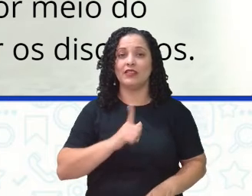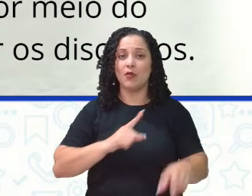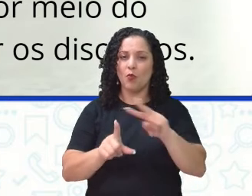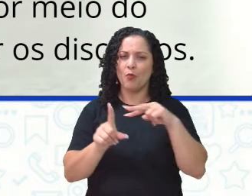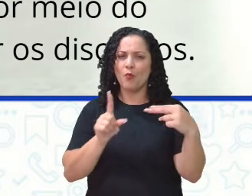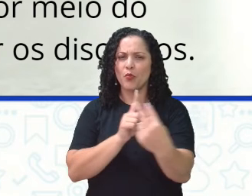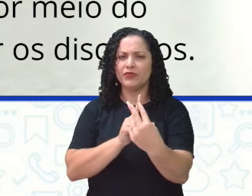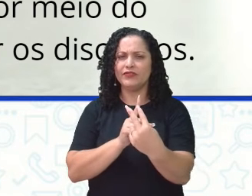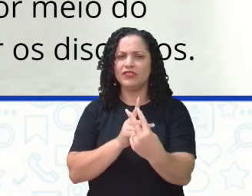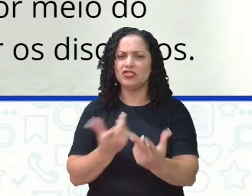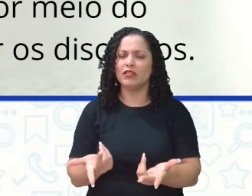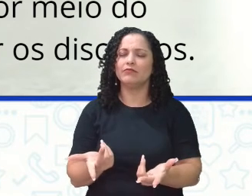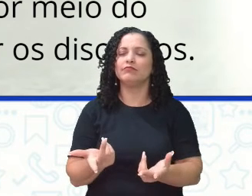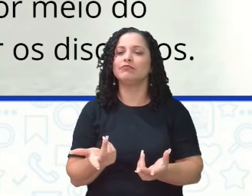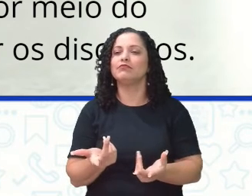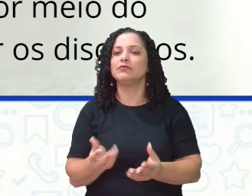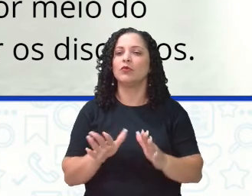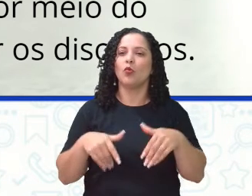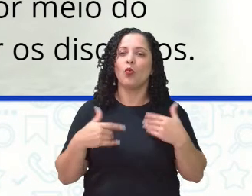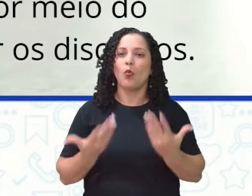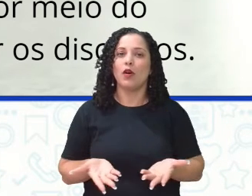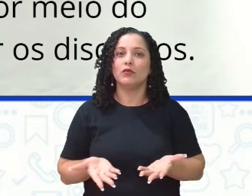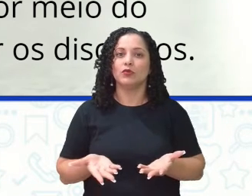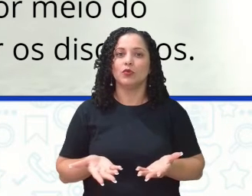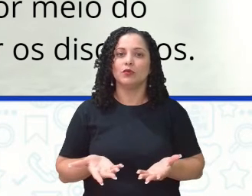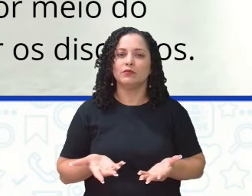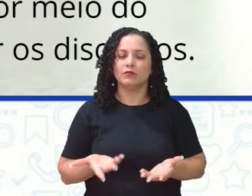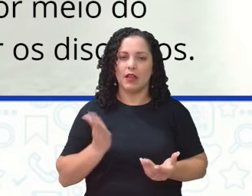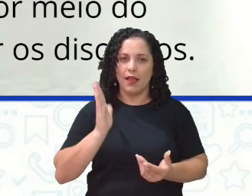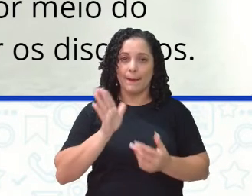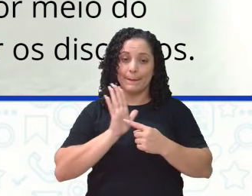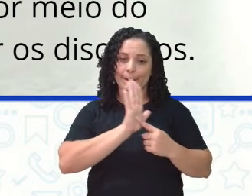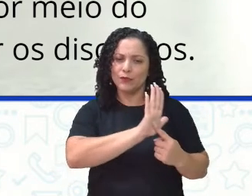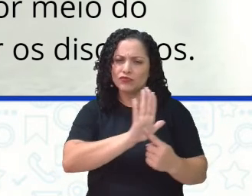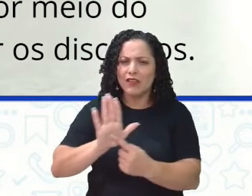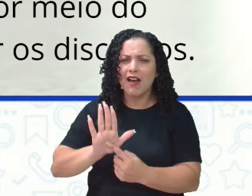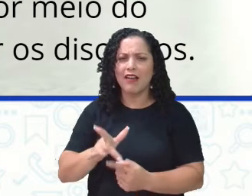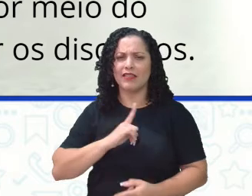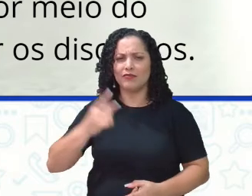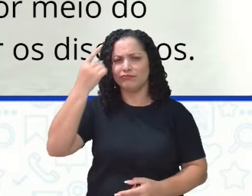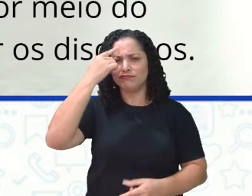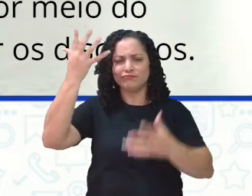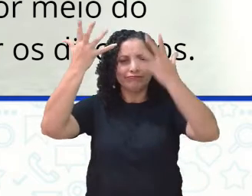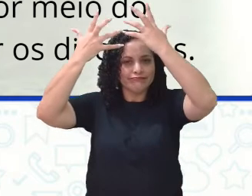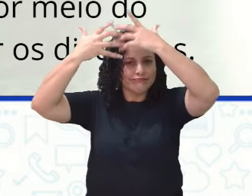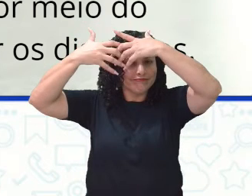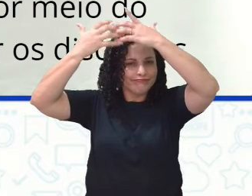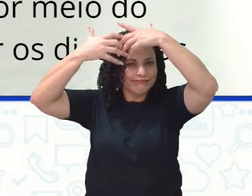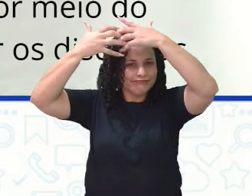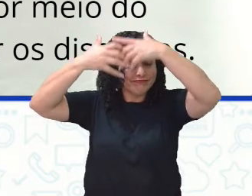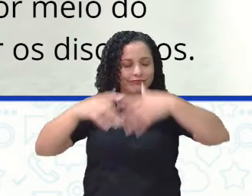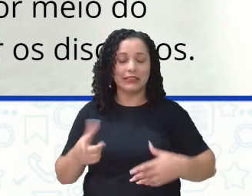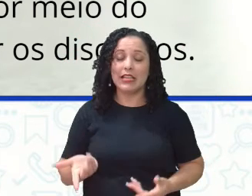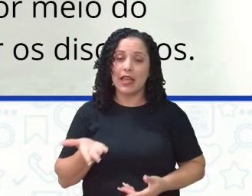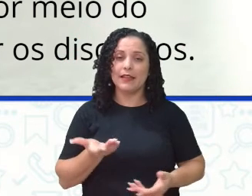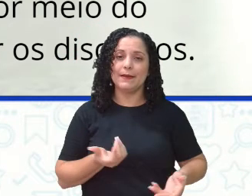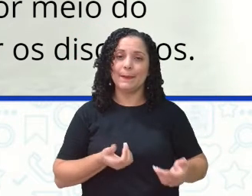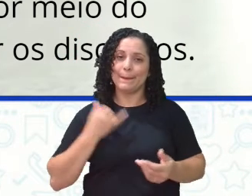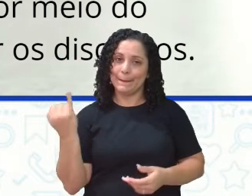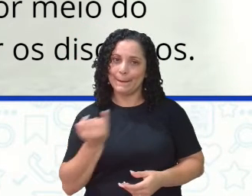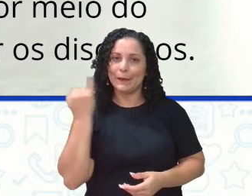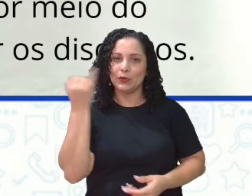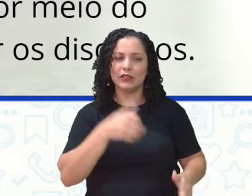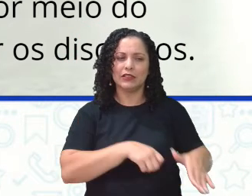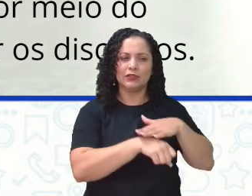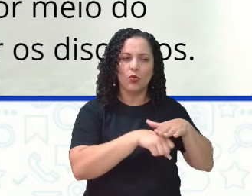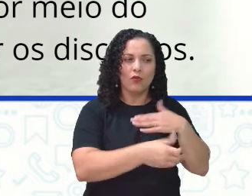vista, sendo assim, quando retratados, tendem a seguir um único raciocínio vantajoso. Por isso, o diálogo é importante na narrativa e é por